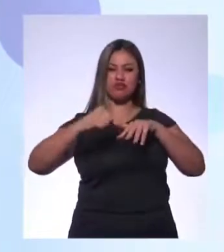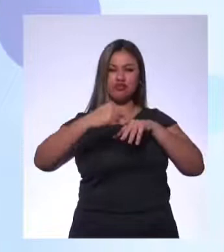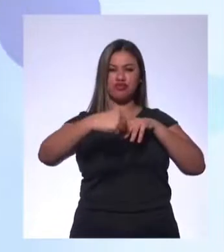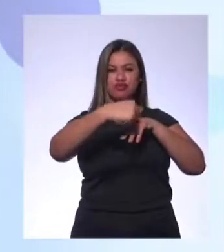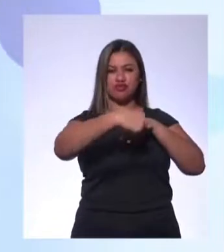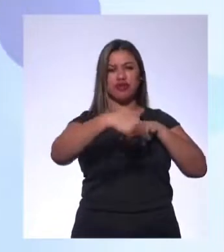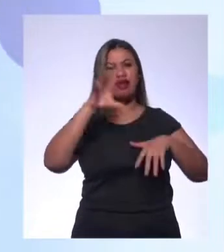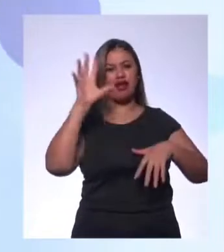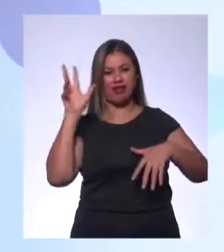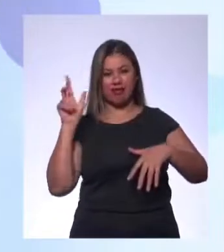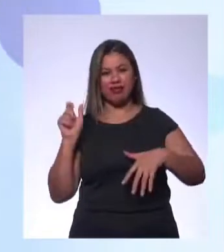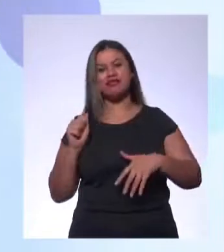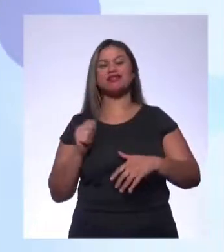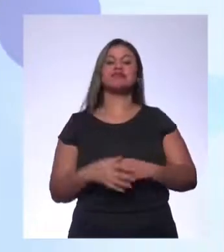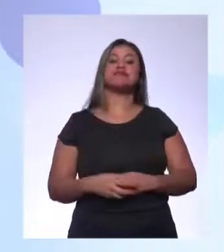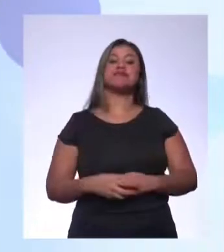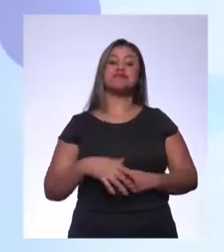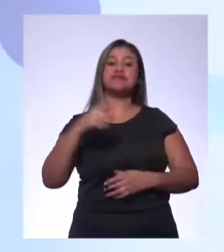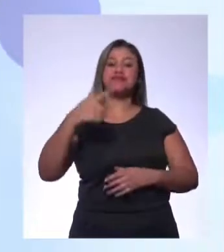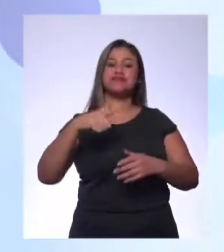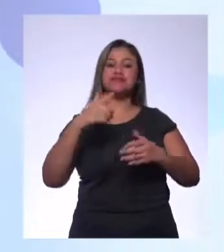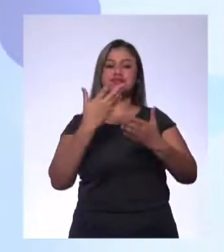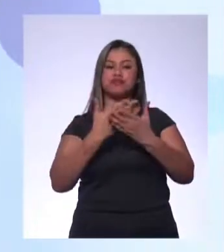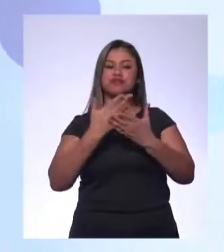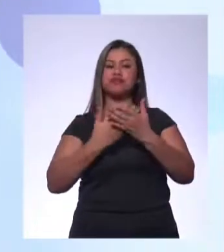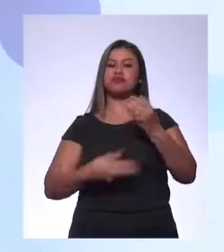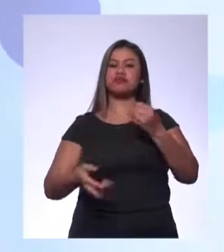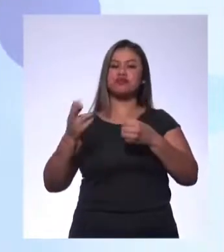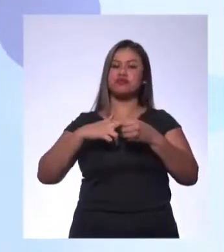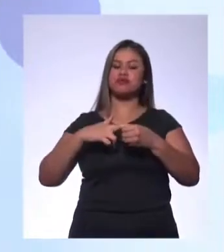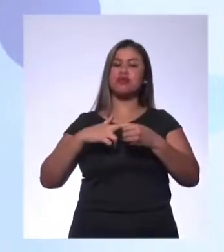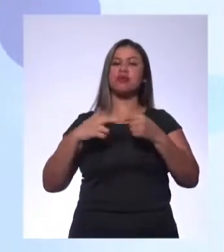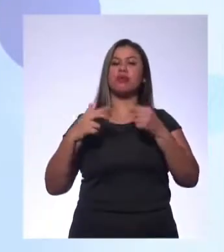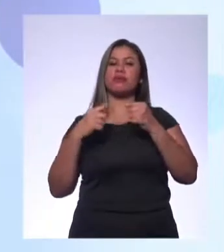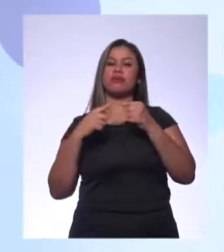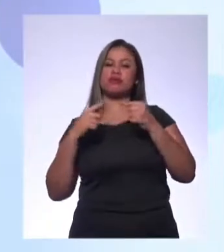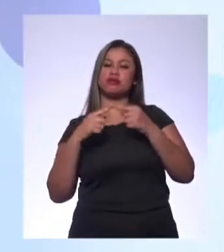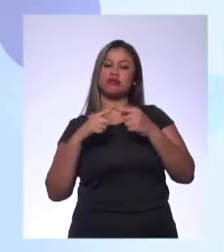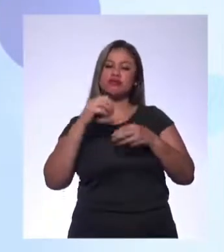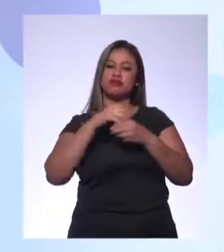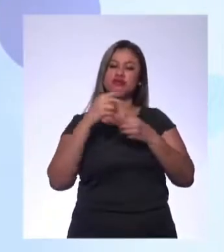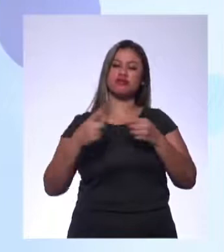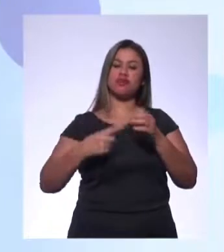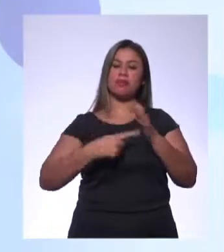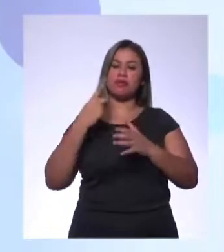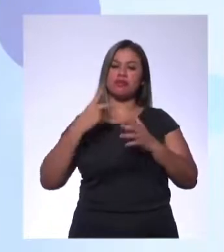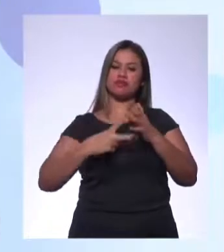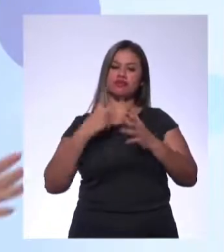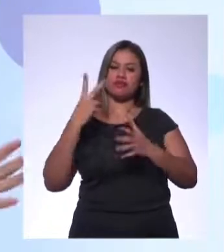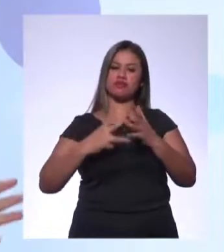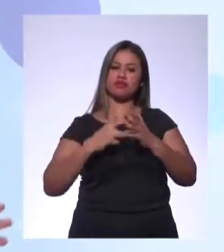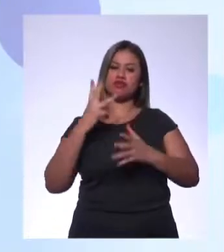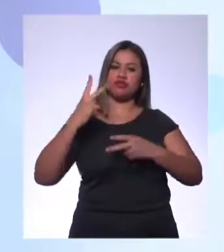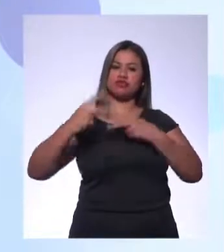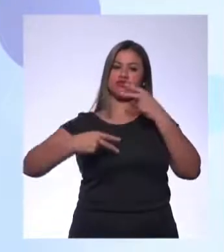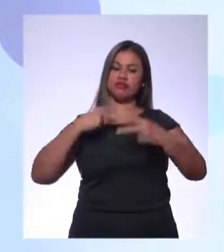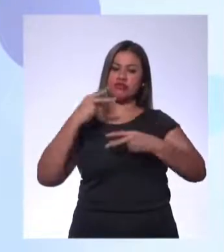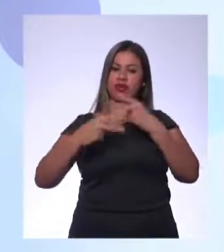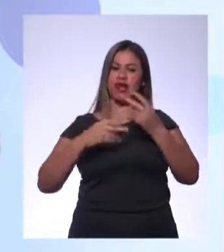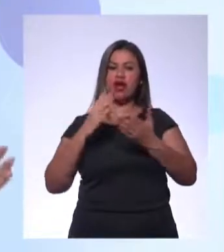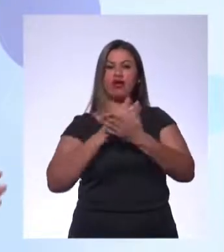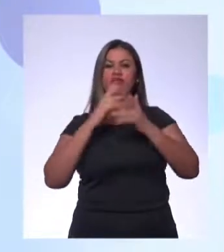vai ser a primeira aula onde nós retomaremos os conteúdos do primeiro, segundo e terceiro bimestres aí,